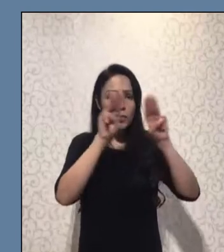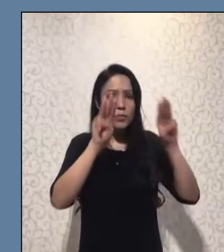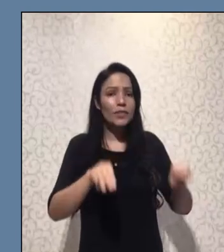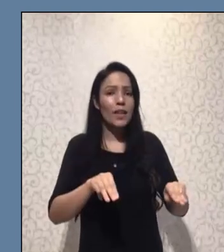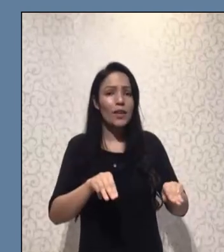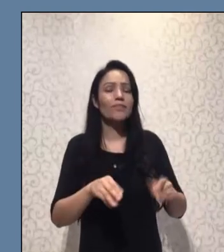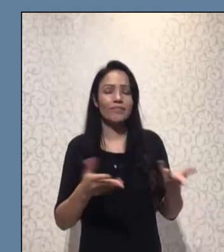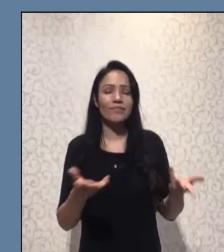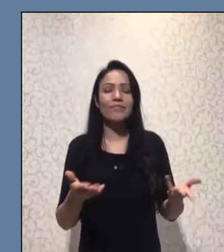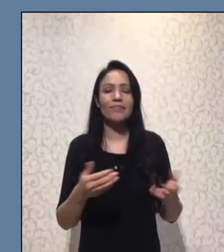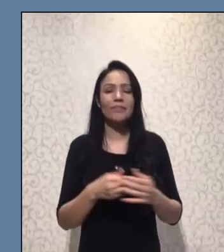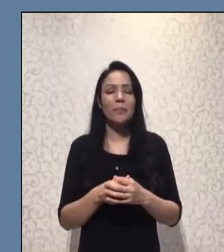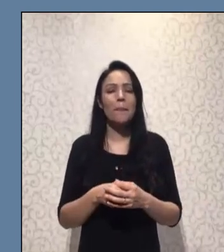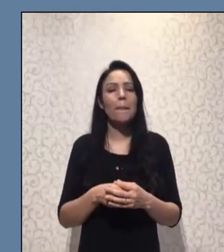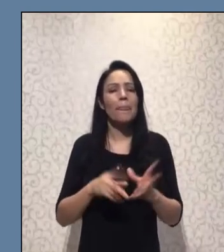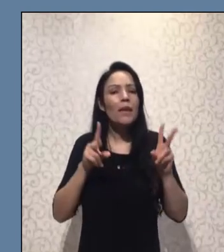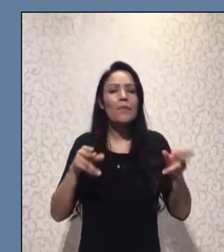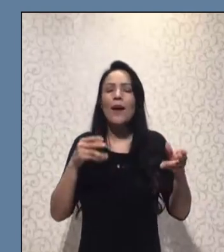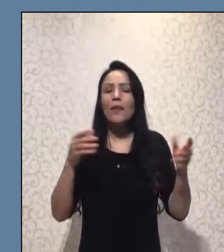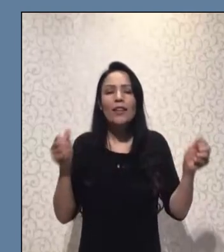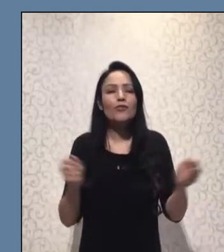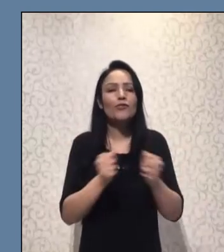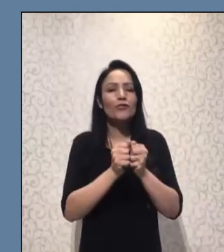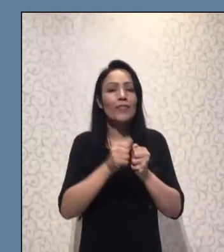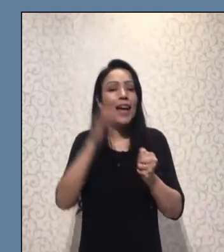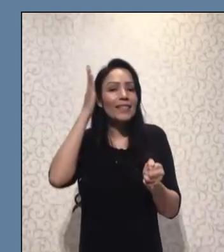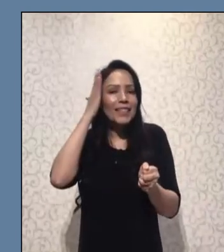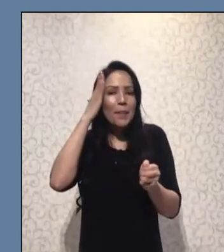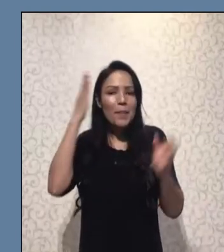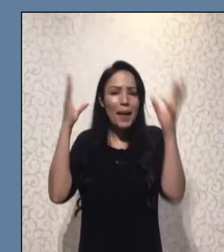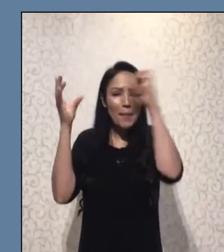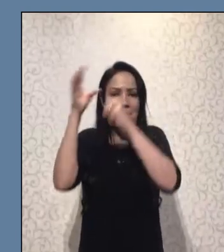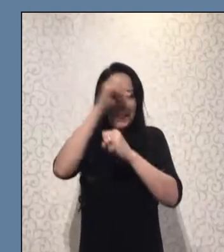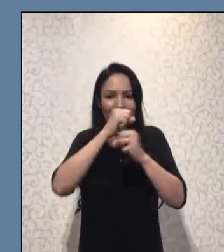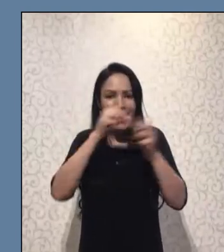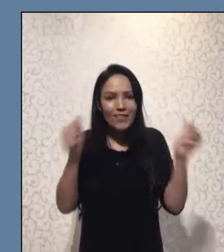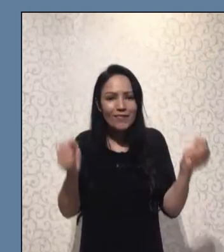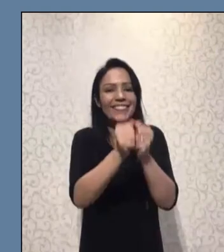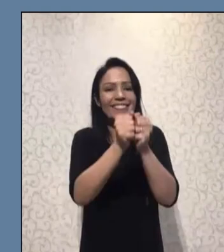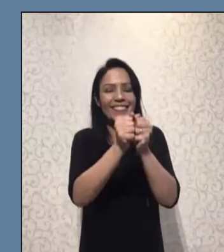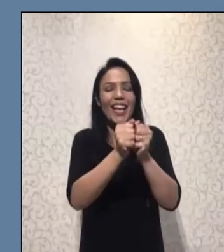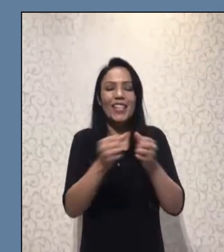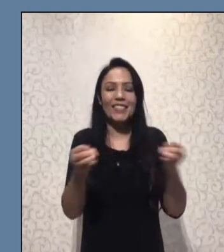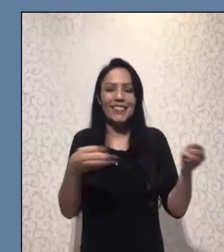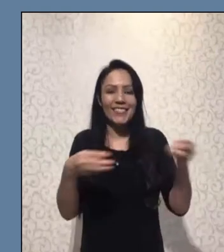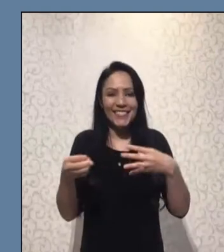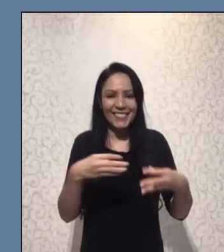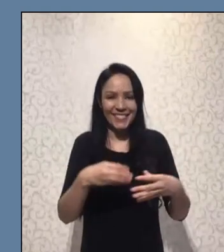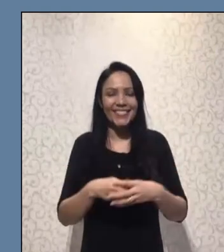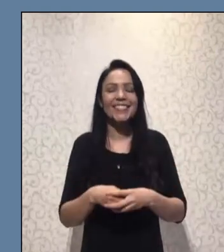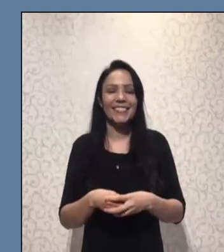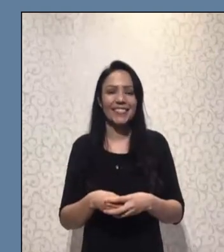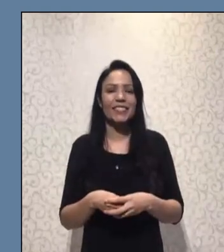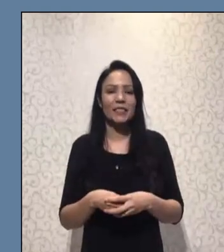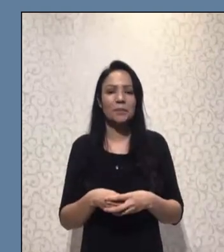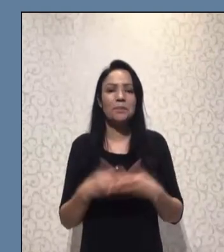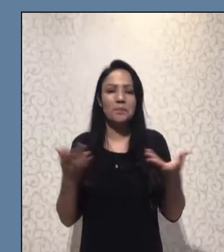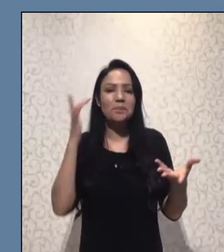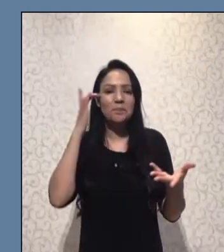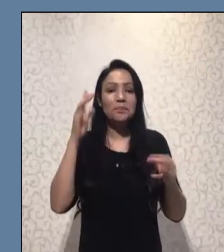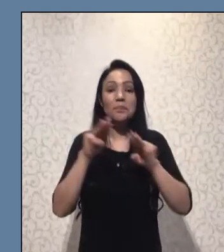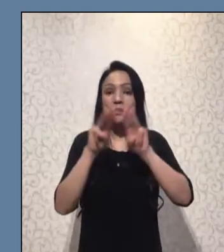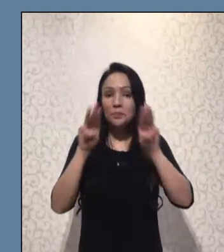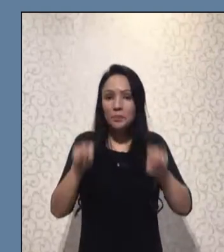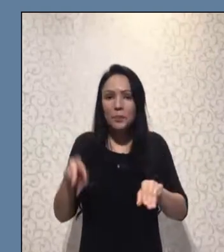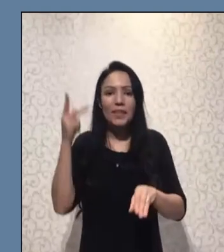nessa construção de saberes, né, nessa nova construção de saberes, ou novas formas de construção de saberes. Acho que o Museu Paulista, nesse sentido,